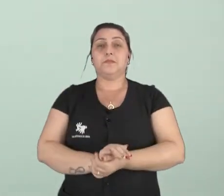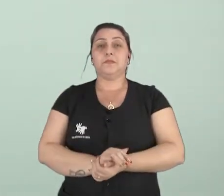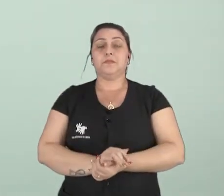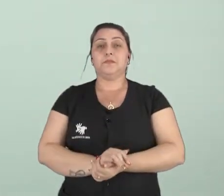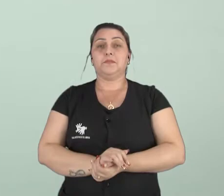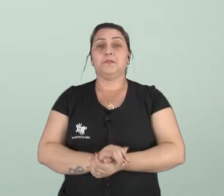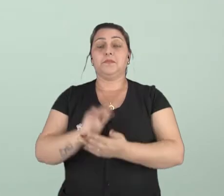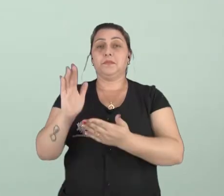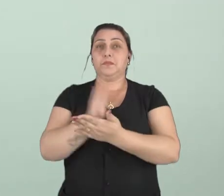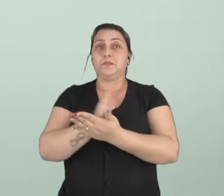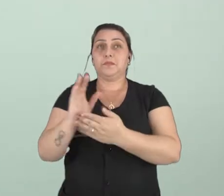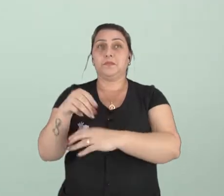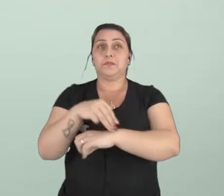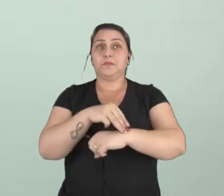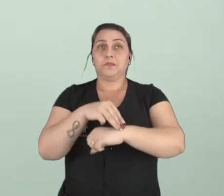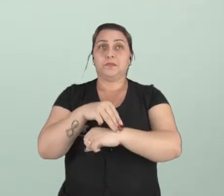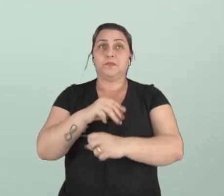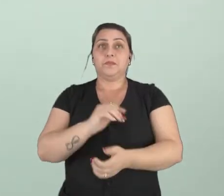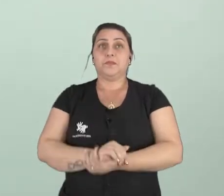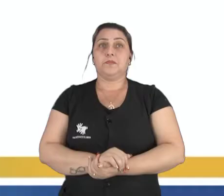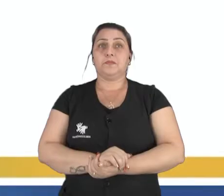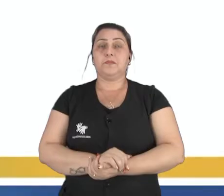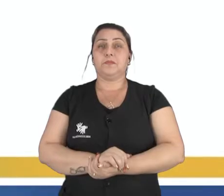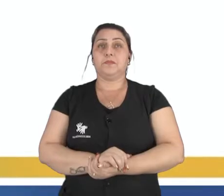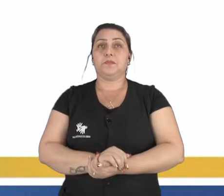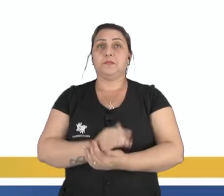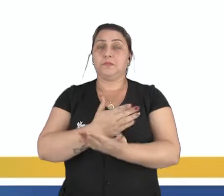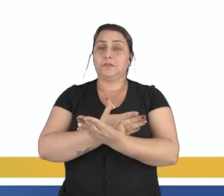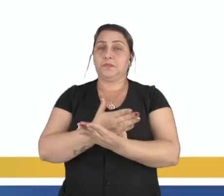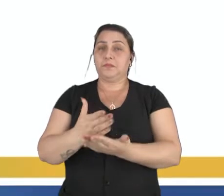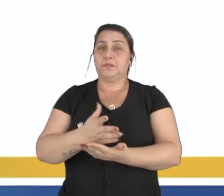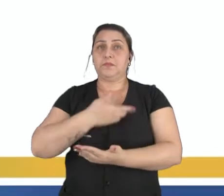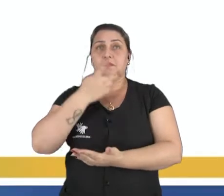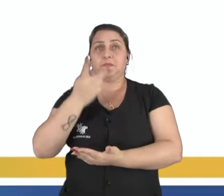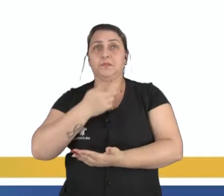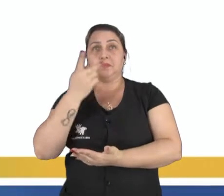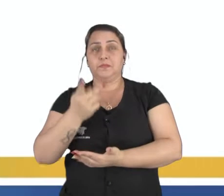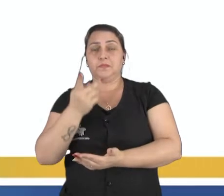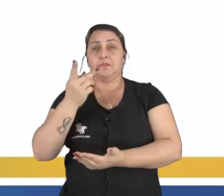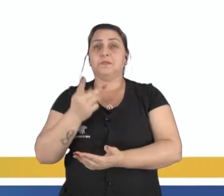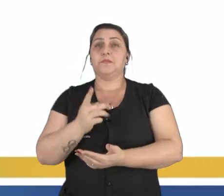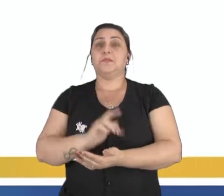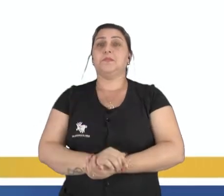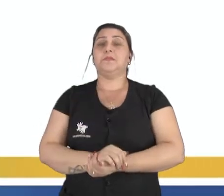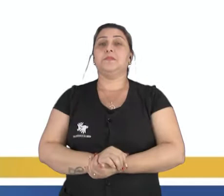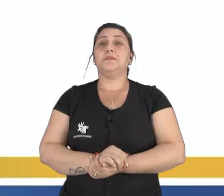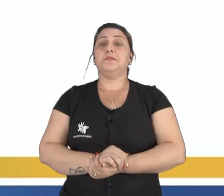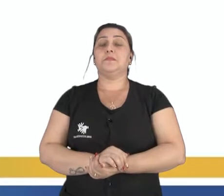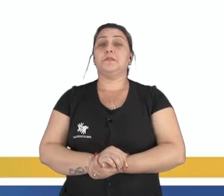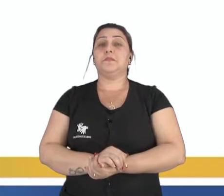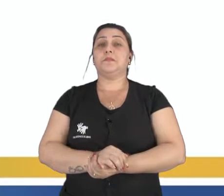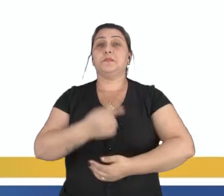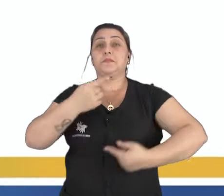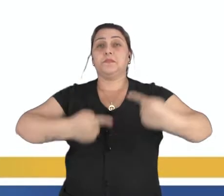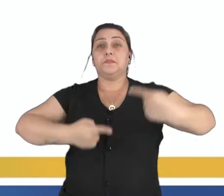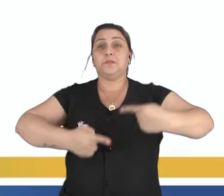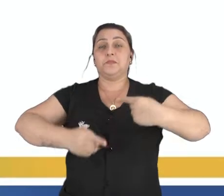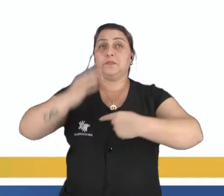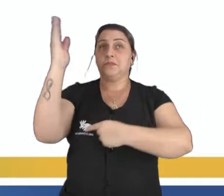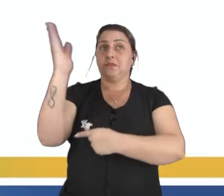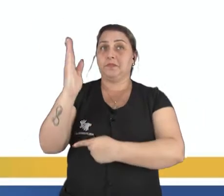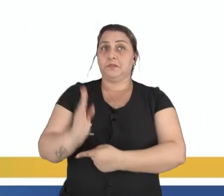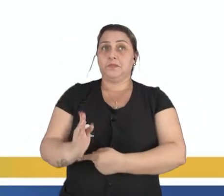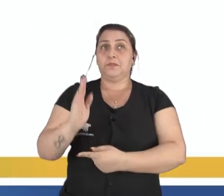vamos lá. Em alguns momentos, inicialmente, a gente vai falar, né, do voto enquanto ato político no